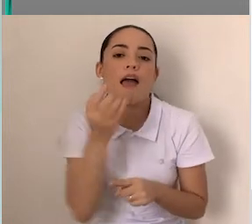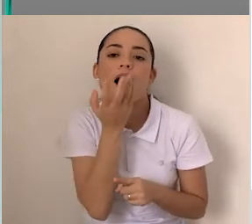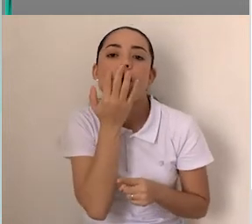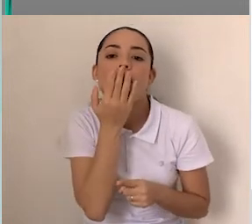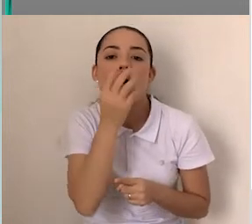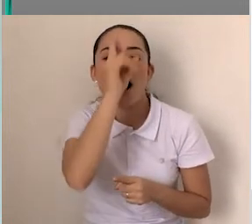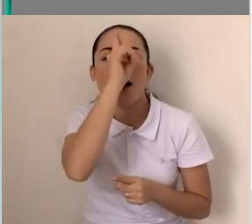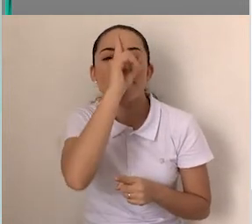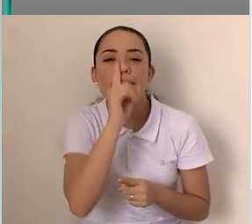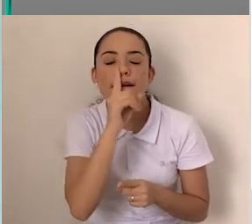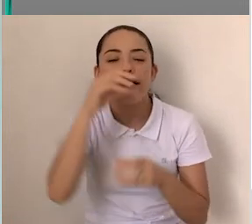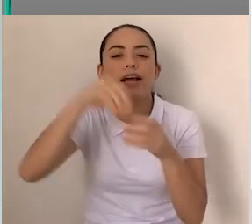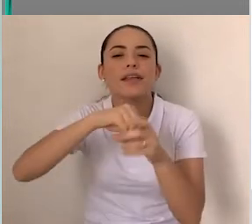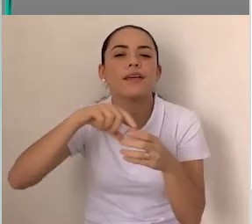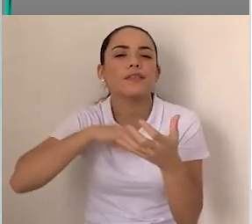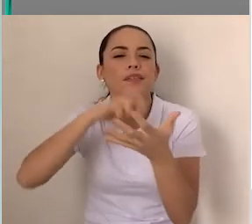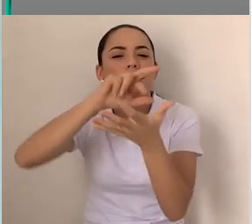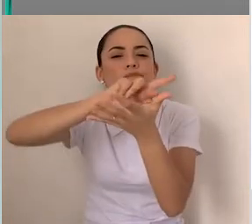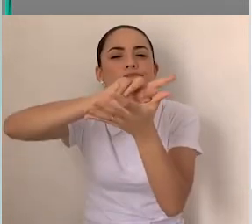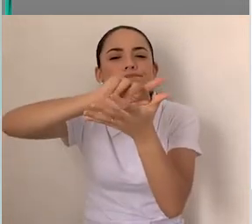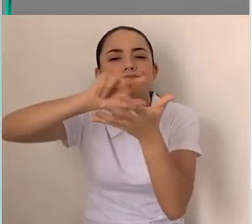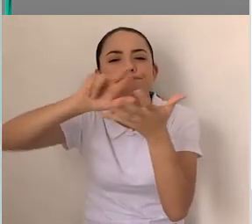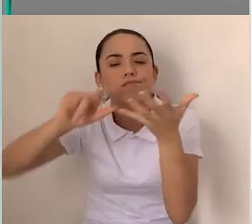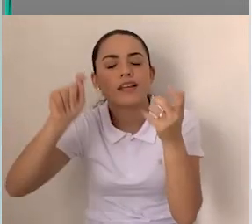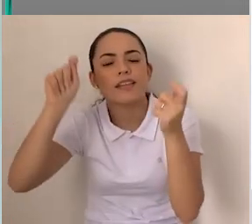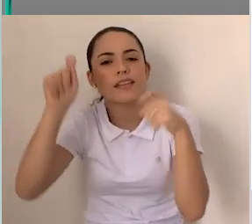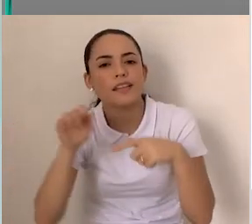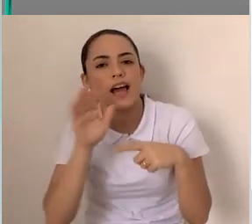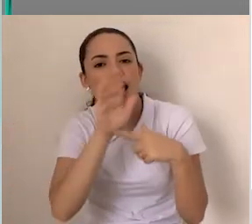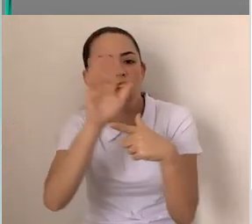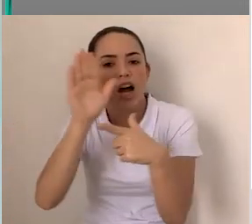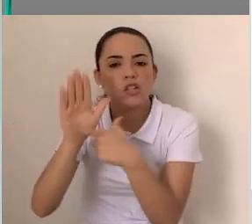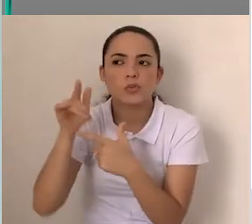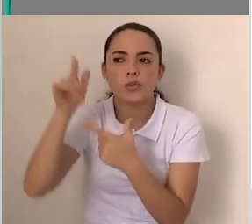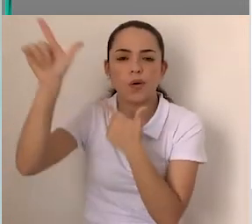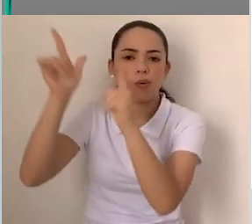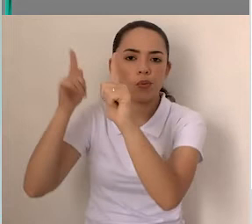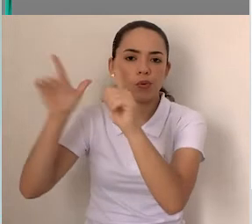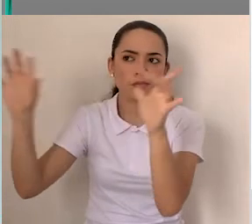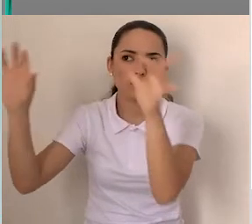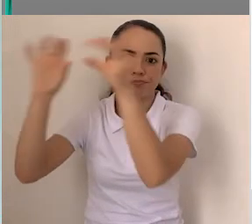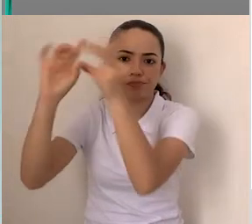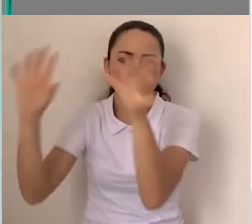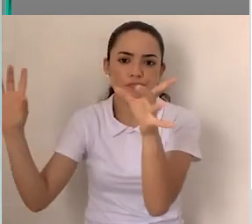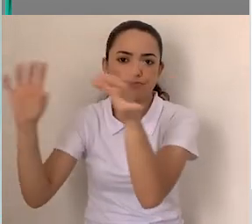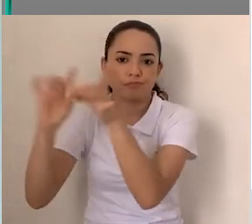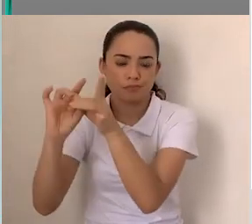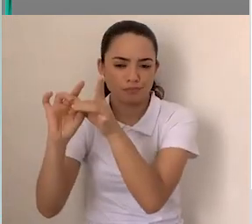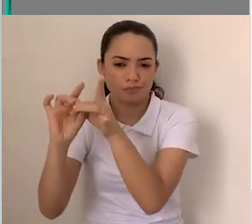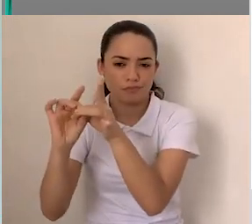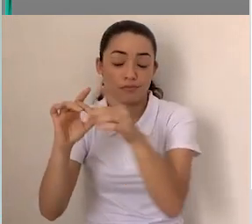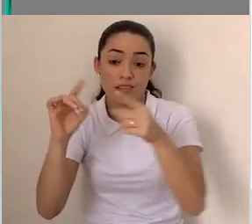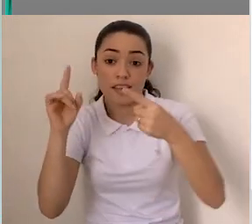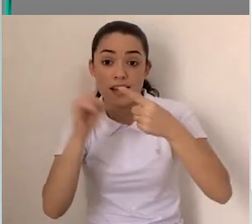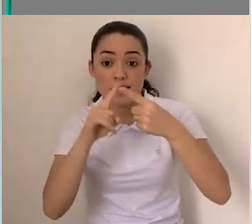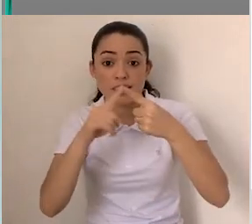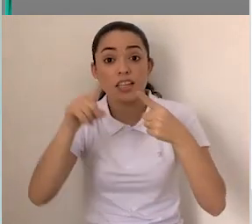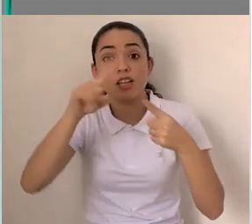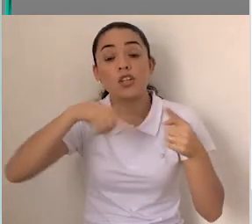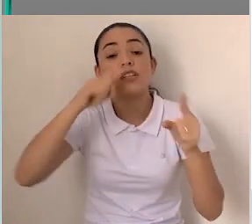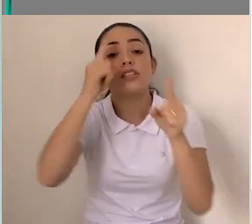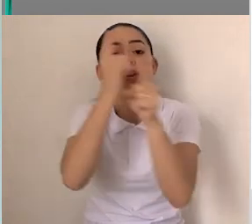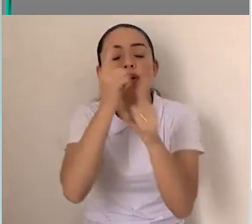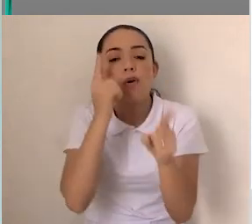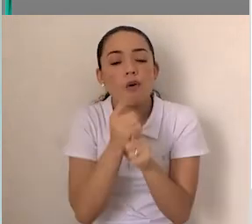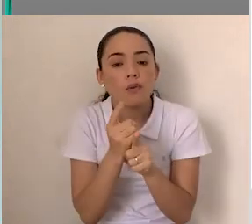aminoácidos hidrofóbicos, a desmosina e a isodesmosina, tetrâmeros de lisina, que auxiliam na ligação cruzada com outras